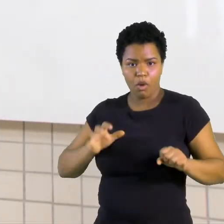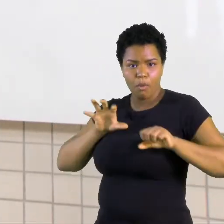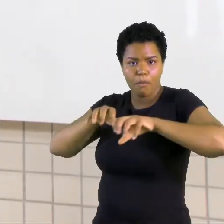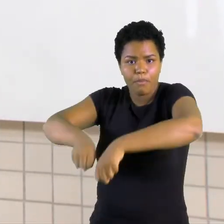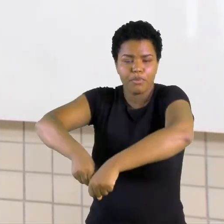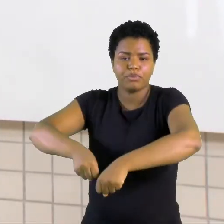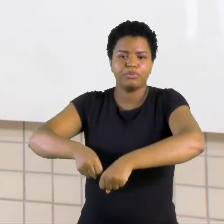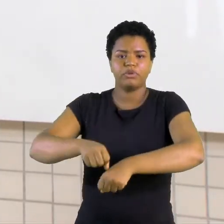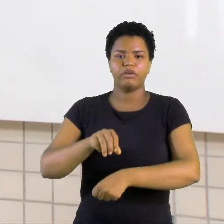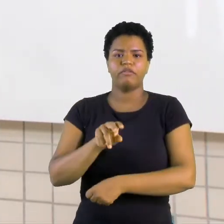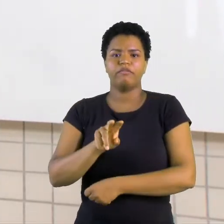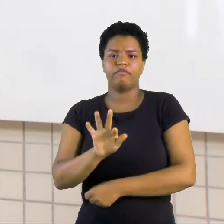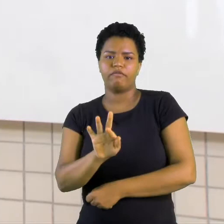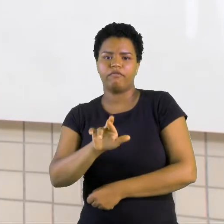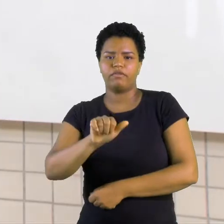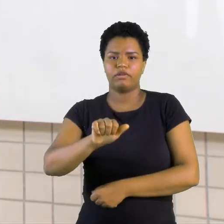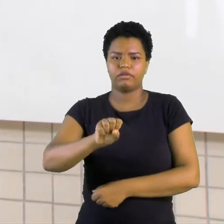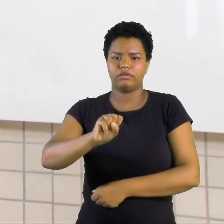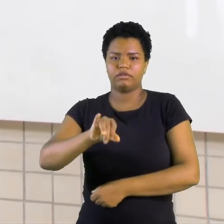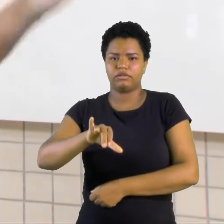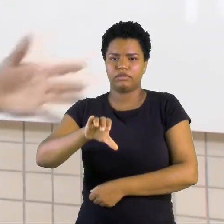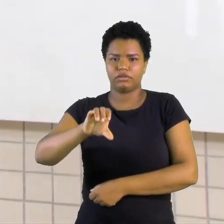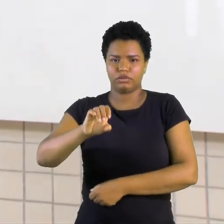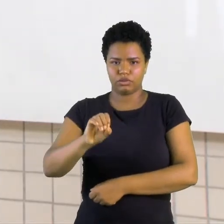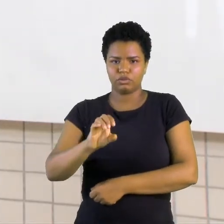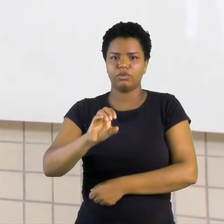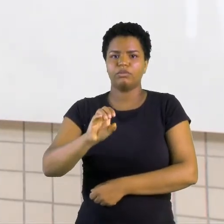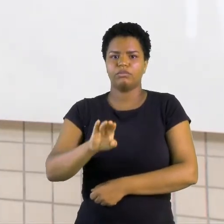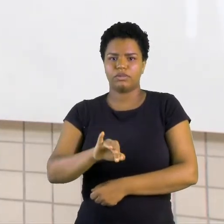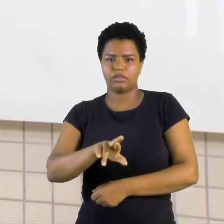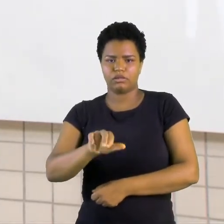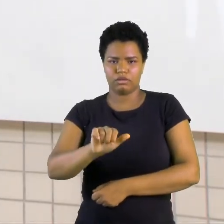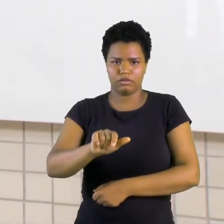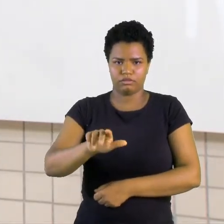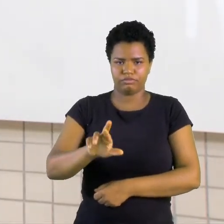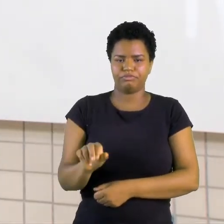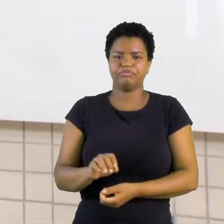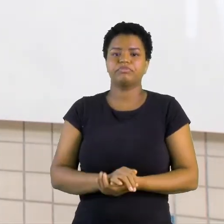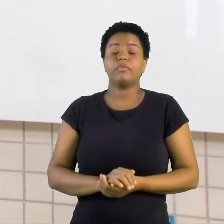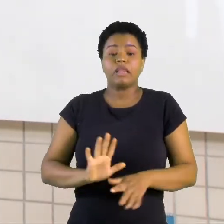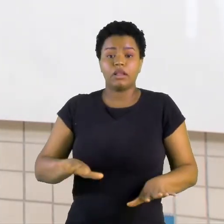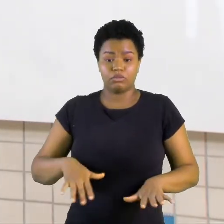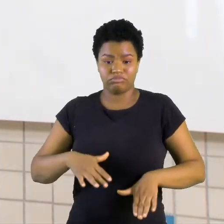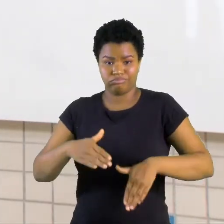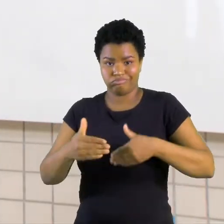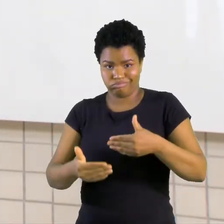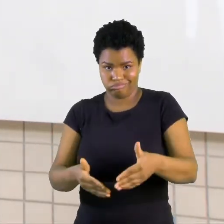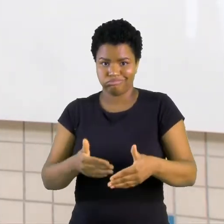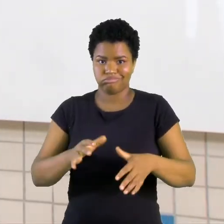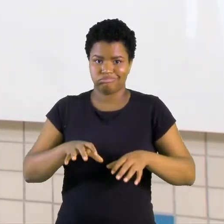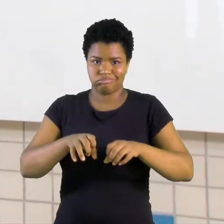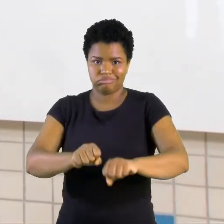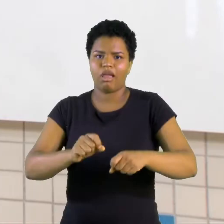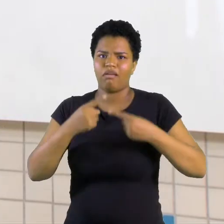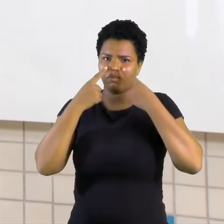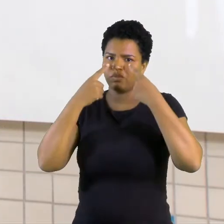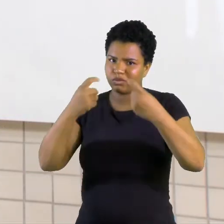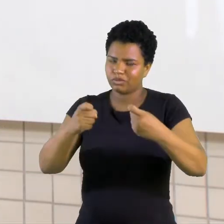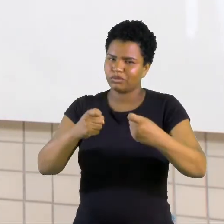Pizarro. Bom, esse processo de dominação, como eu falei para vocês, foi um processo violento, né, um processo